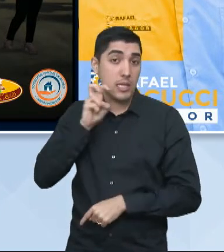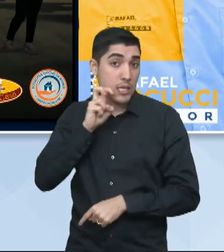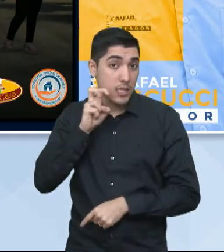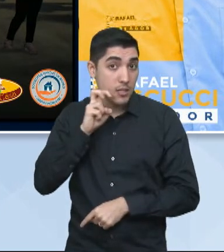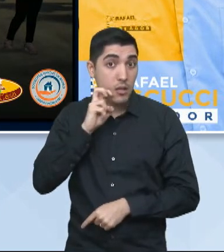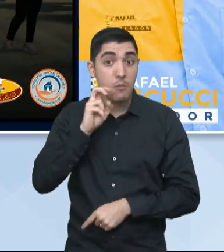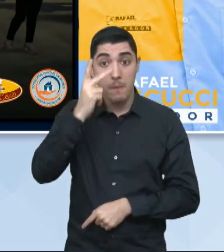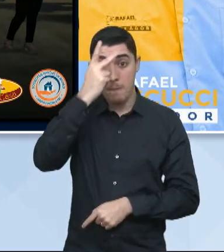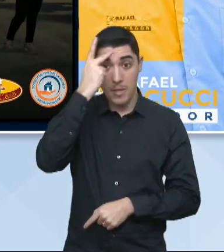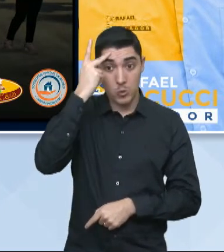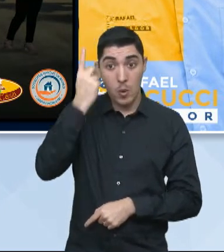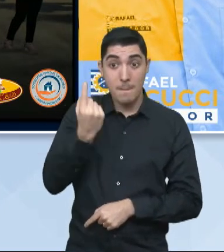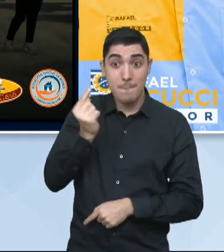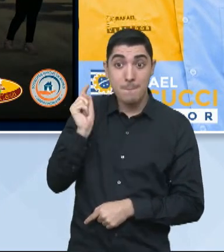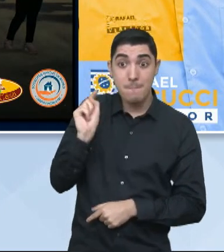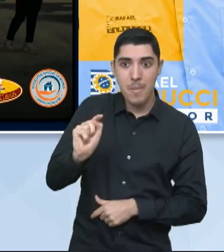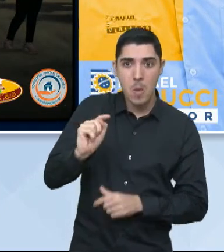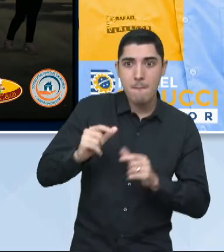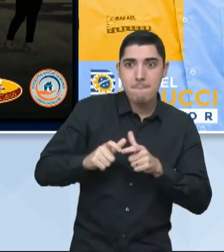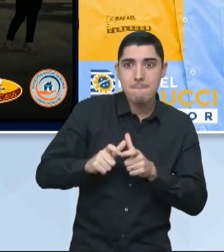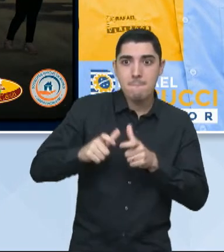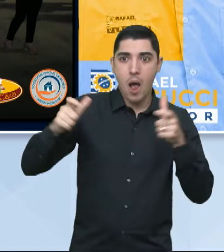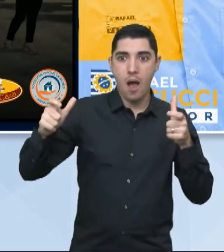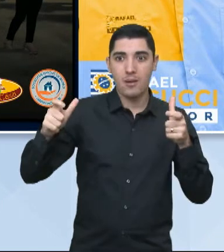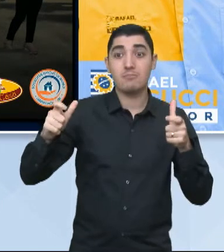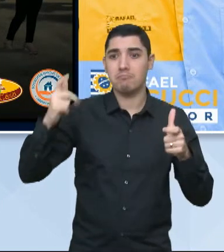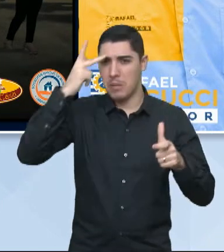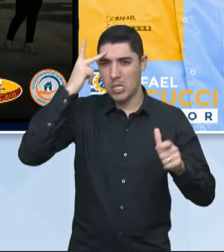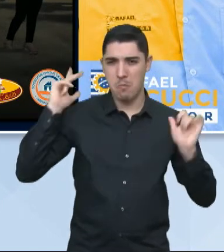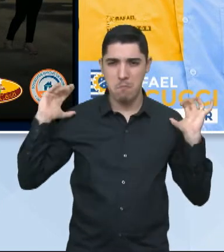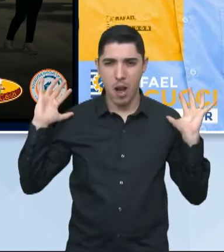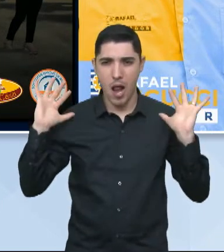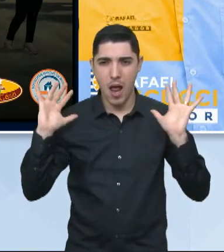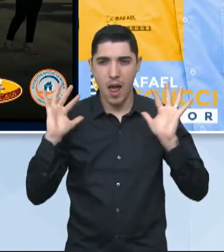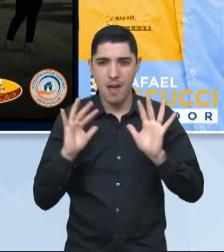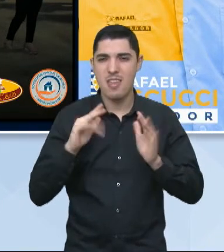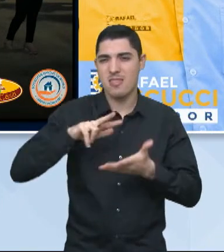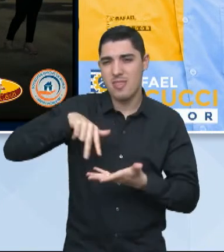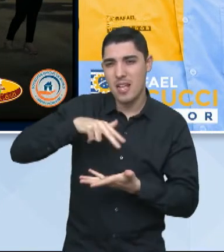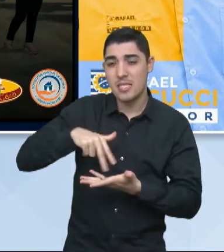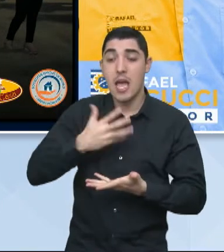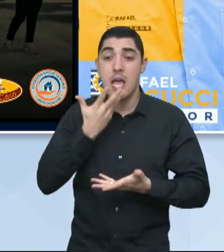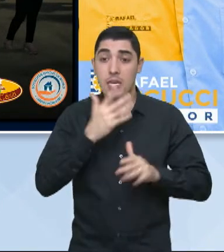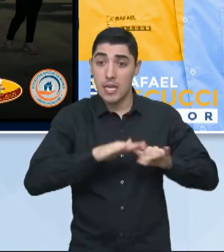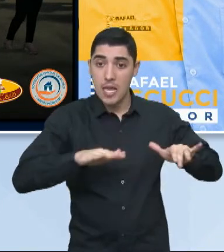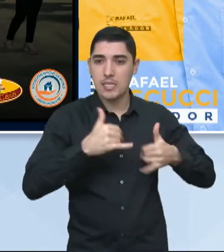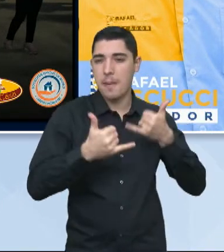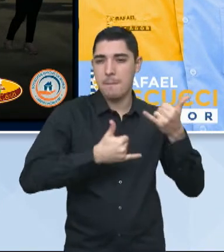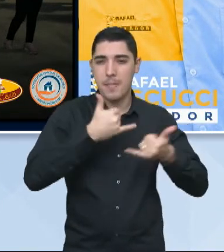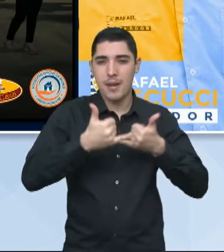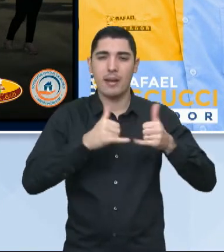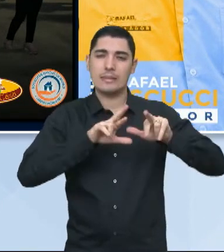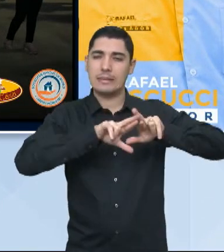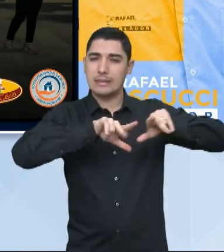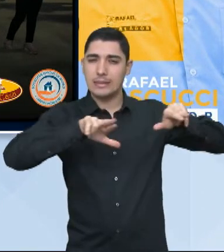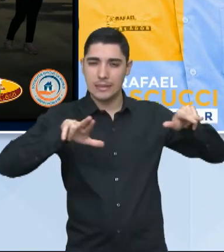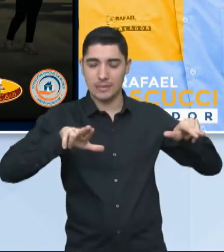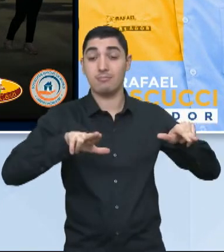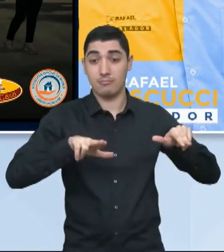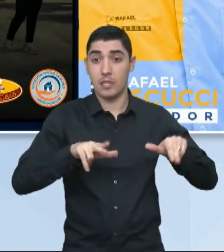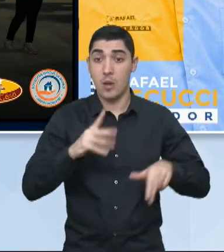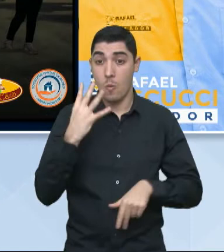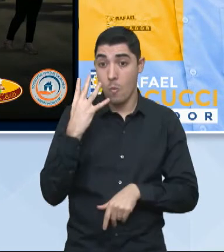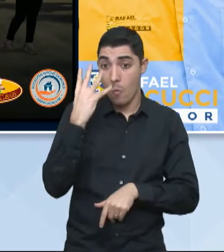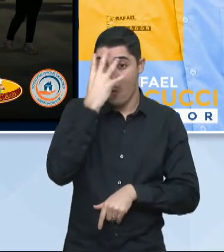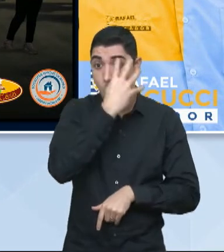de 1.000 pessoas lá na praça, Presidente Roberto, dançando, as crianças brincando lá nos brinquedos infláveis. Foi 4 horas